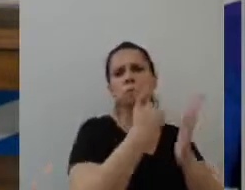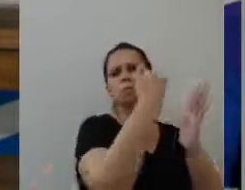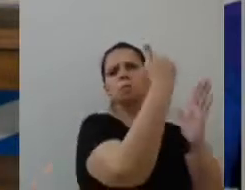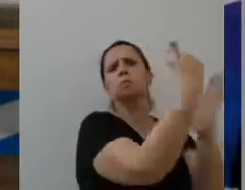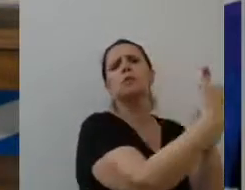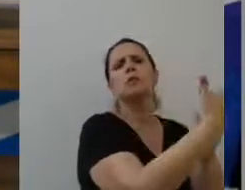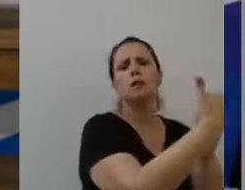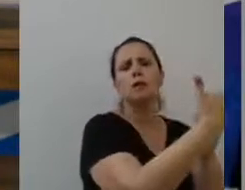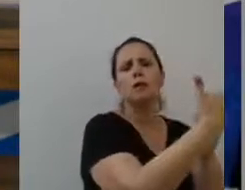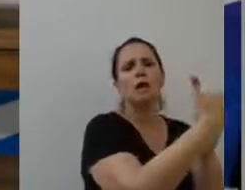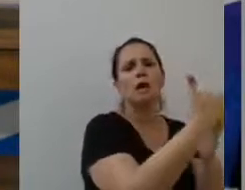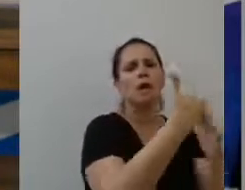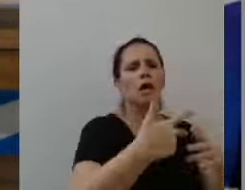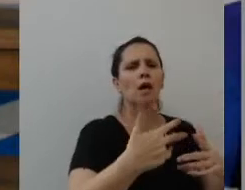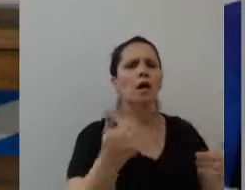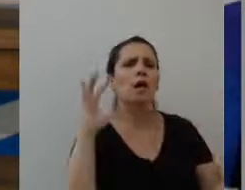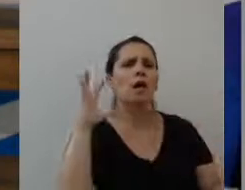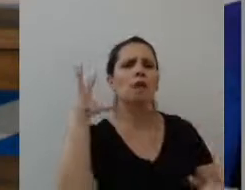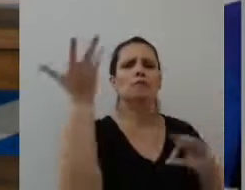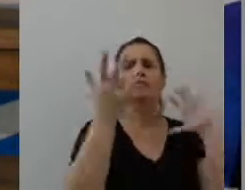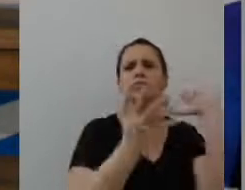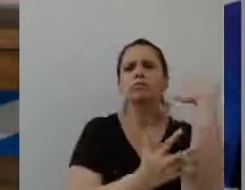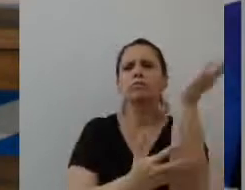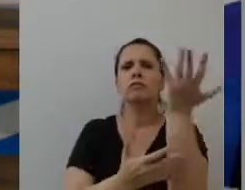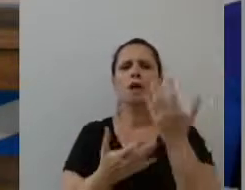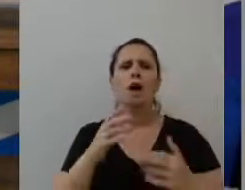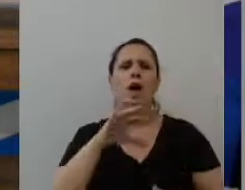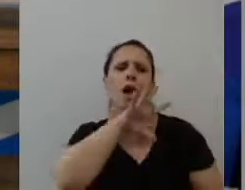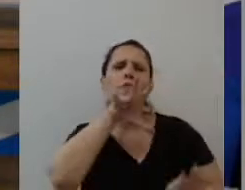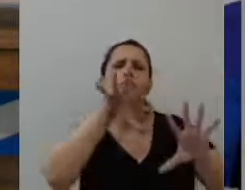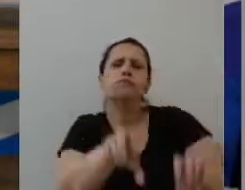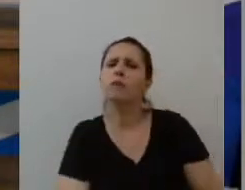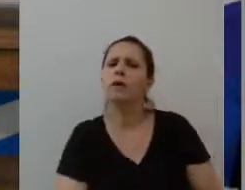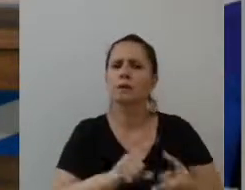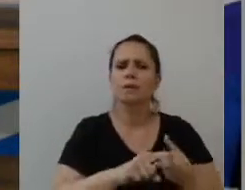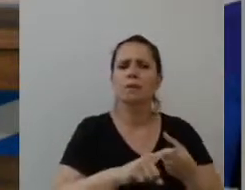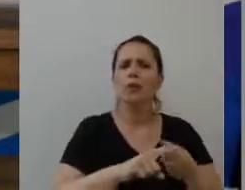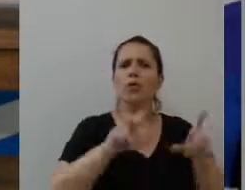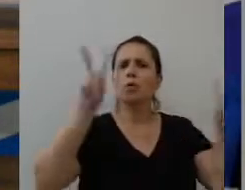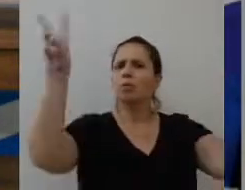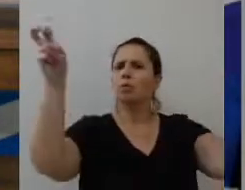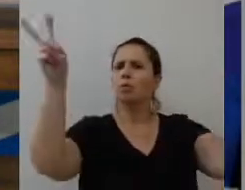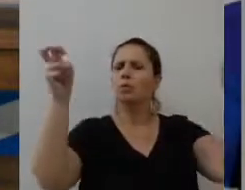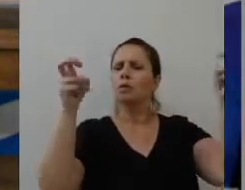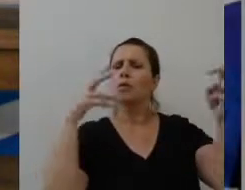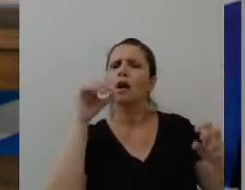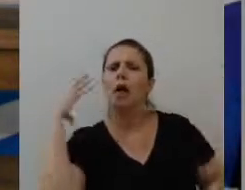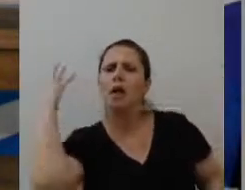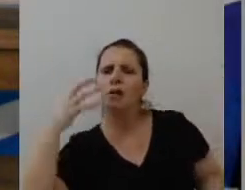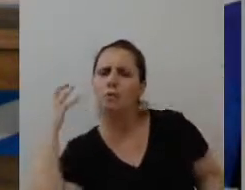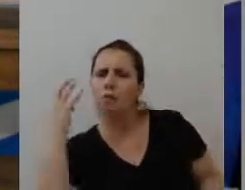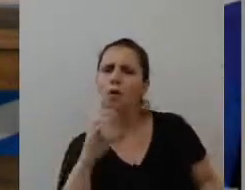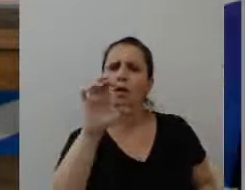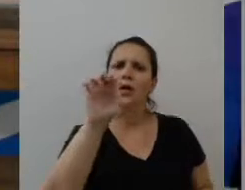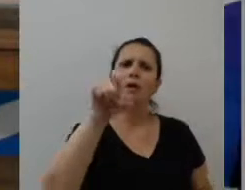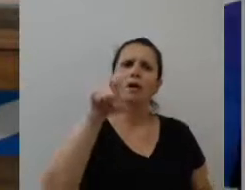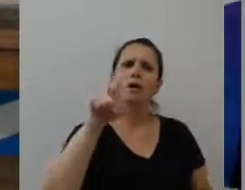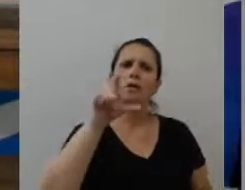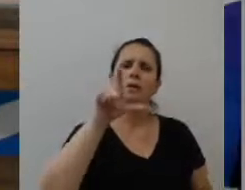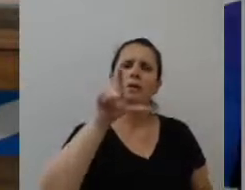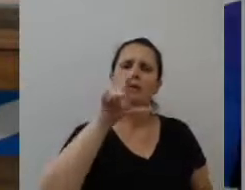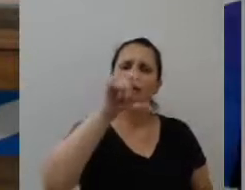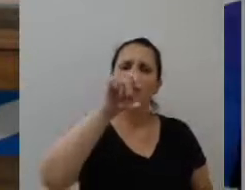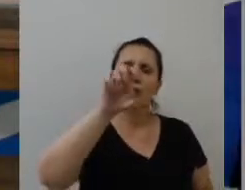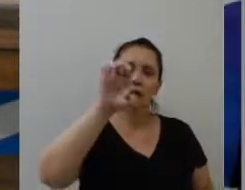dar aos nossos elementos de fauna e flora, né? Mas antes disso, o título, Canção do Exílio. A ideia de canção,